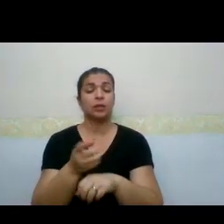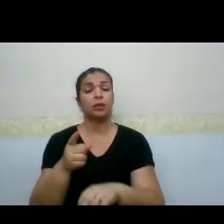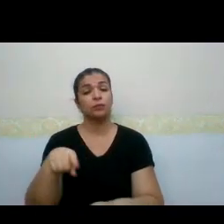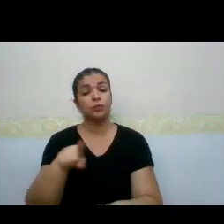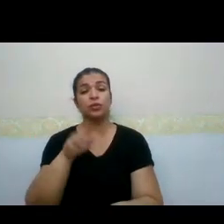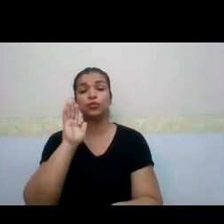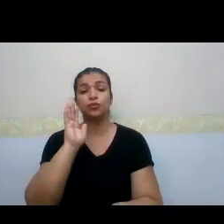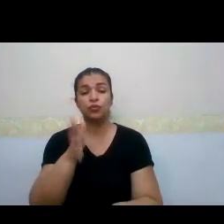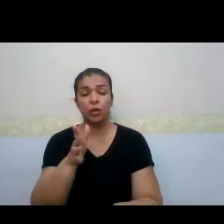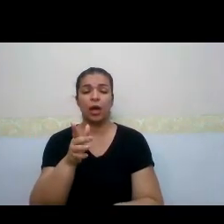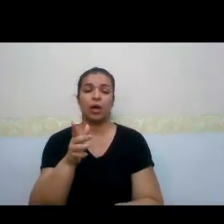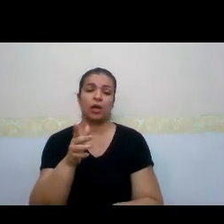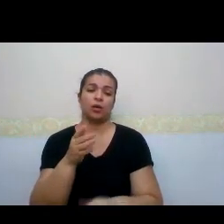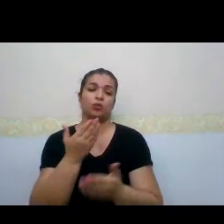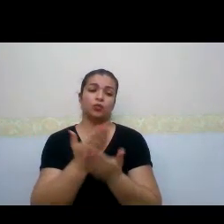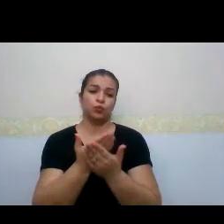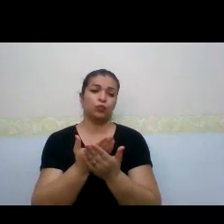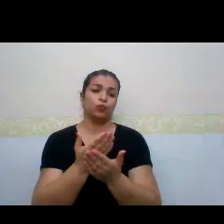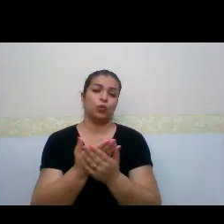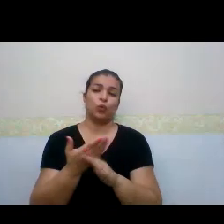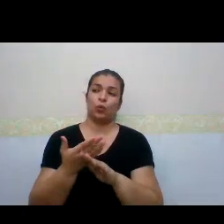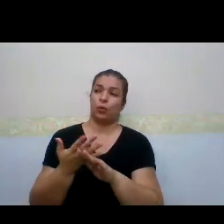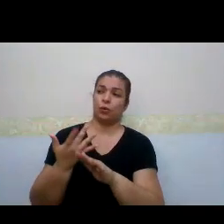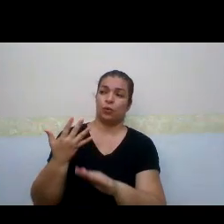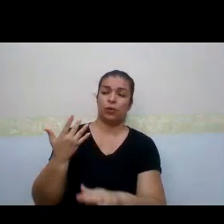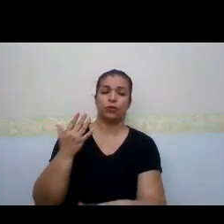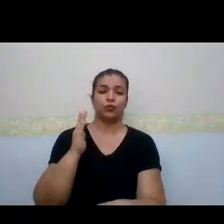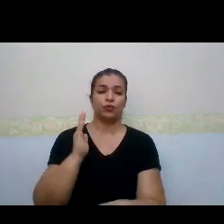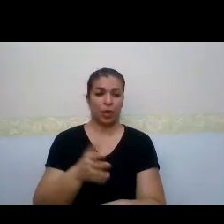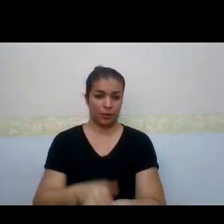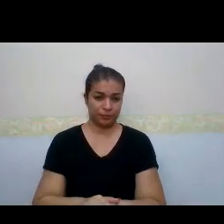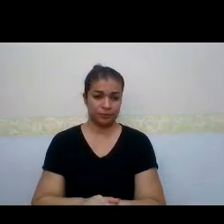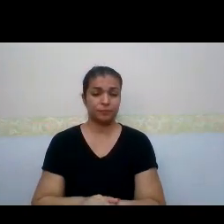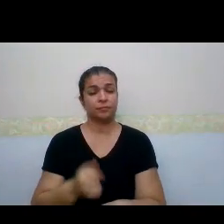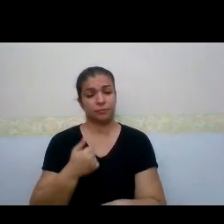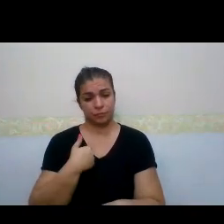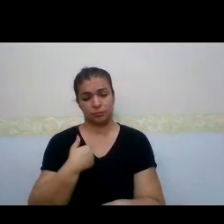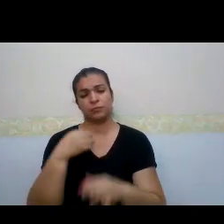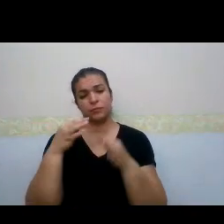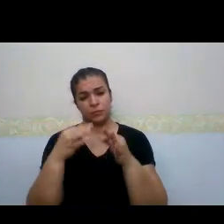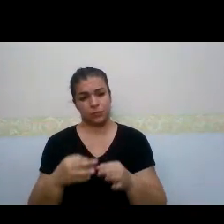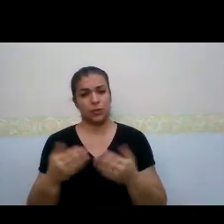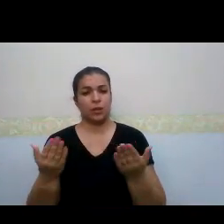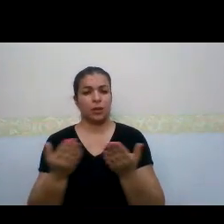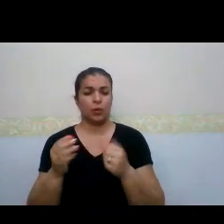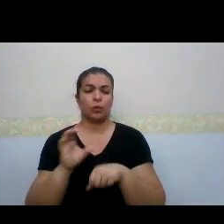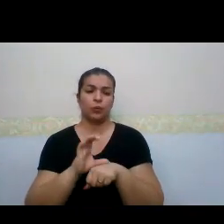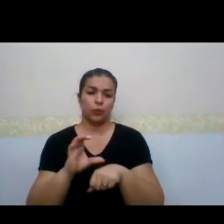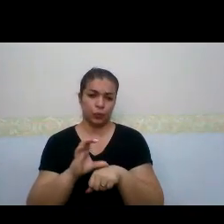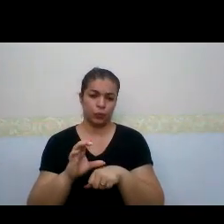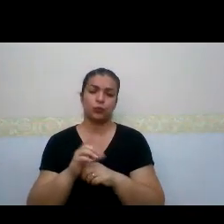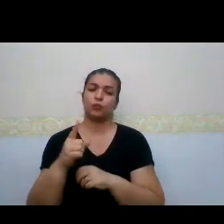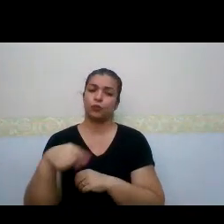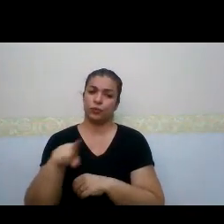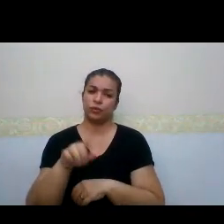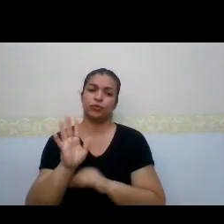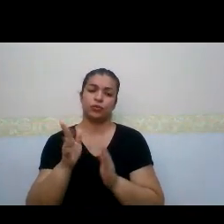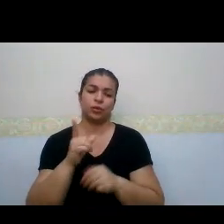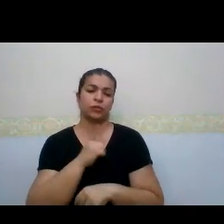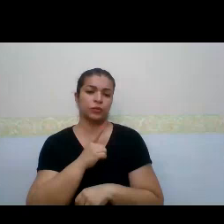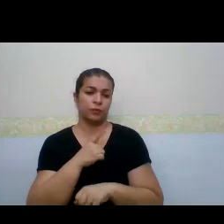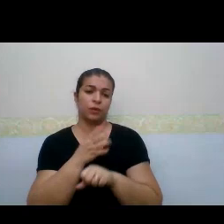por ela. Eu tenho certeza que, nesse momento do curso, vocês já passaram por disciplina que